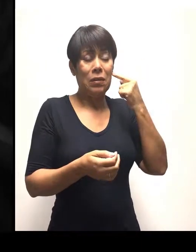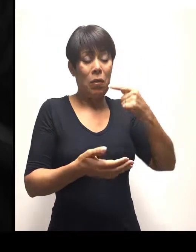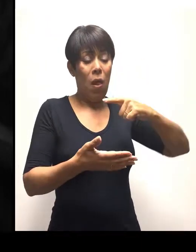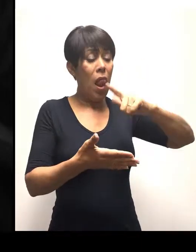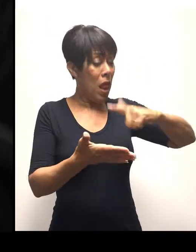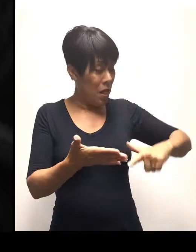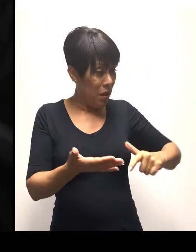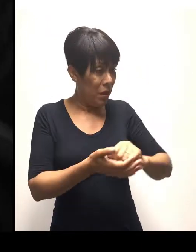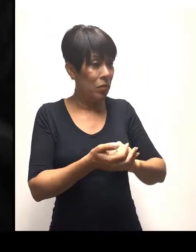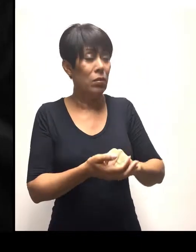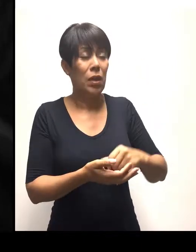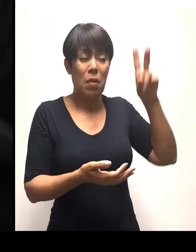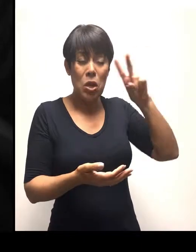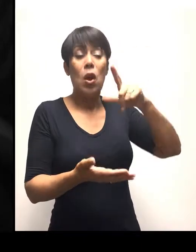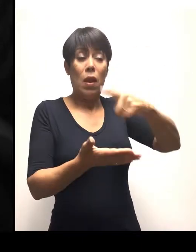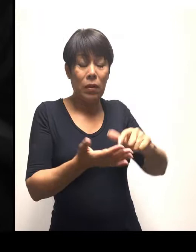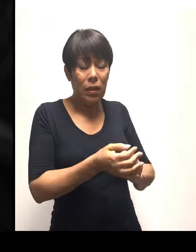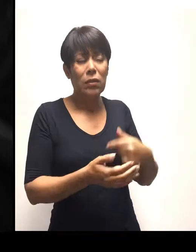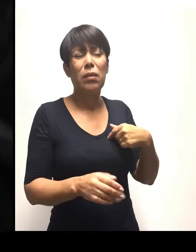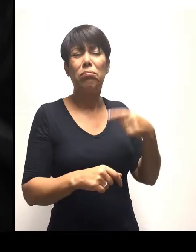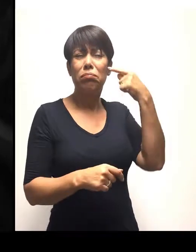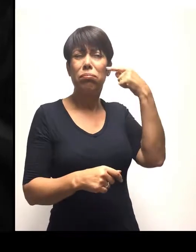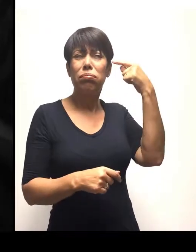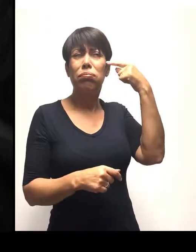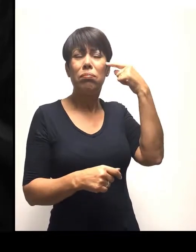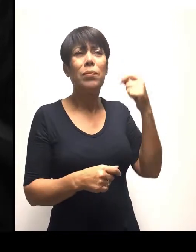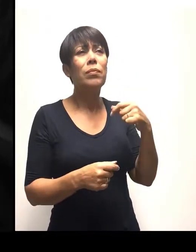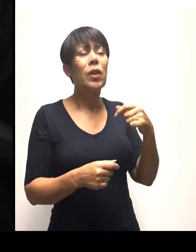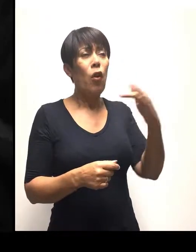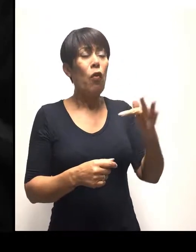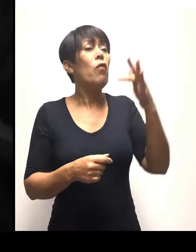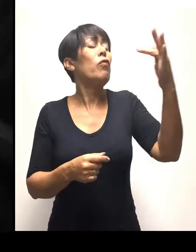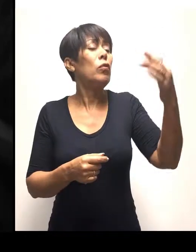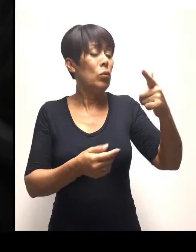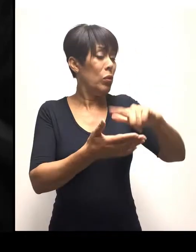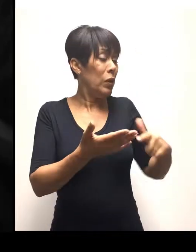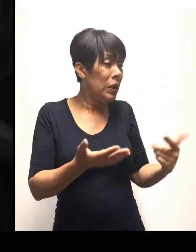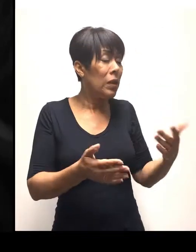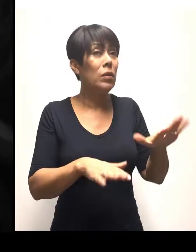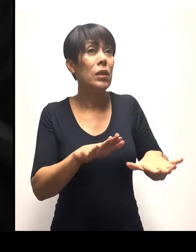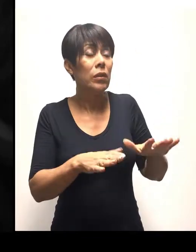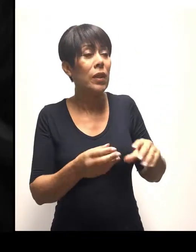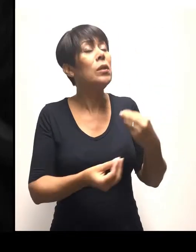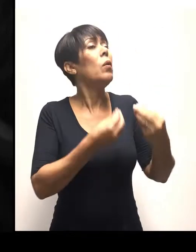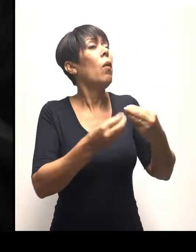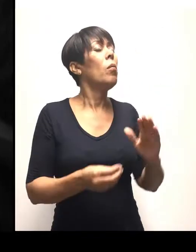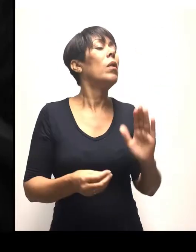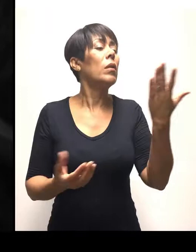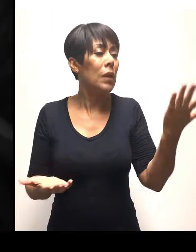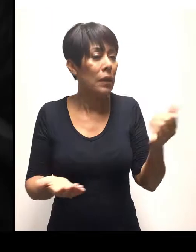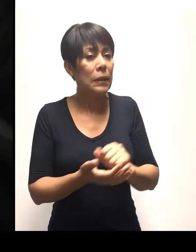da literatura, eu fico me perguntando muito uma próxima história da literatura, quando foi escrita, como que essa